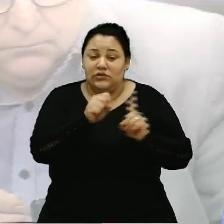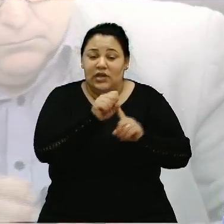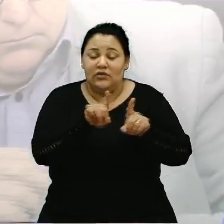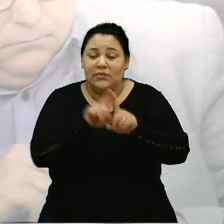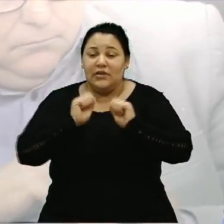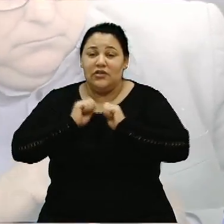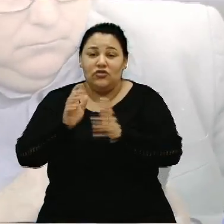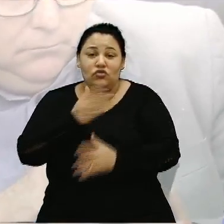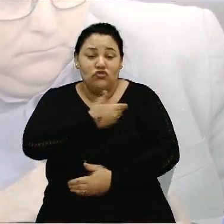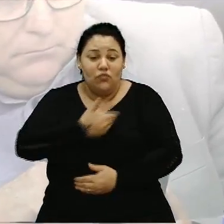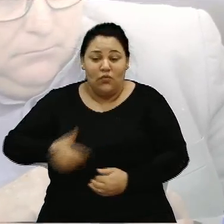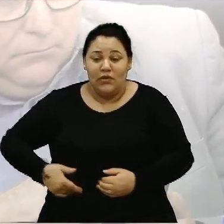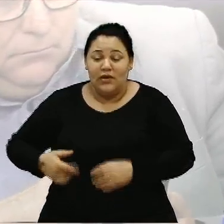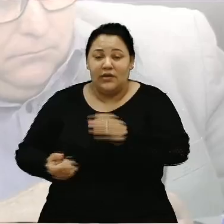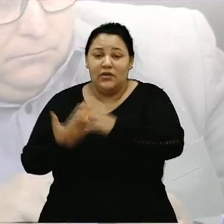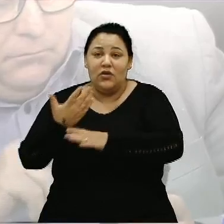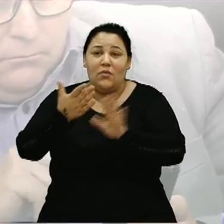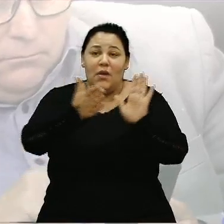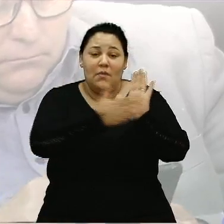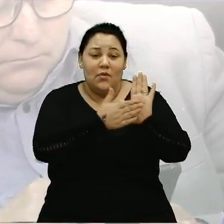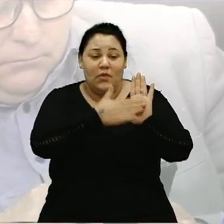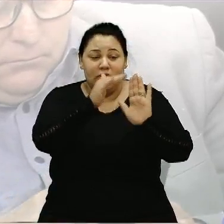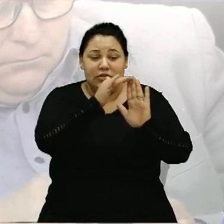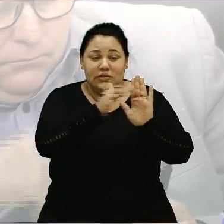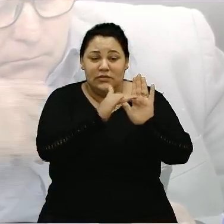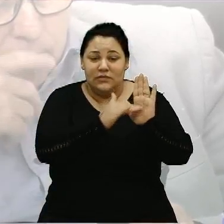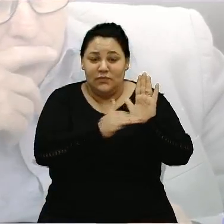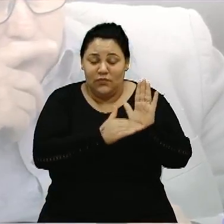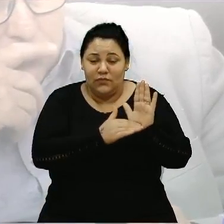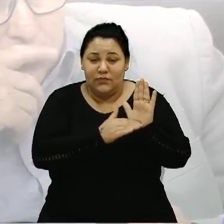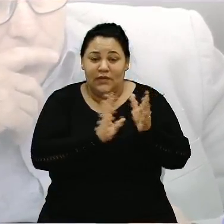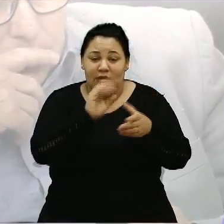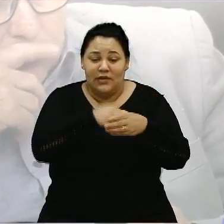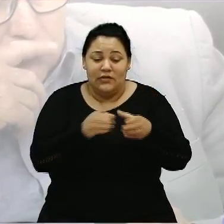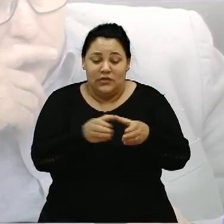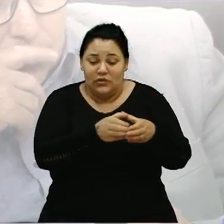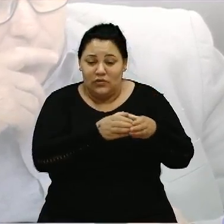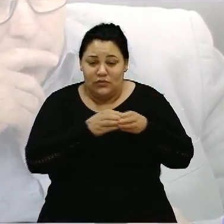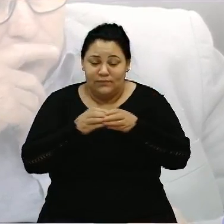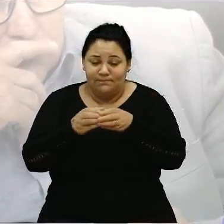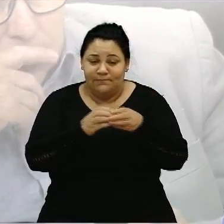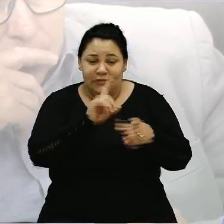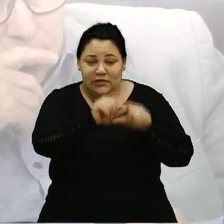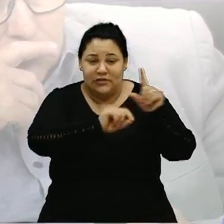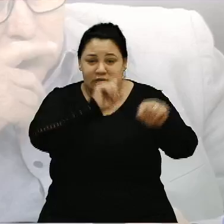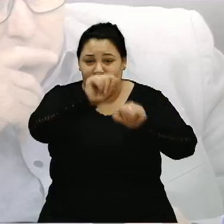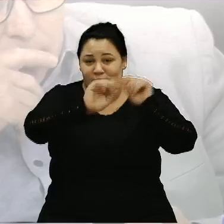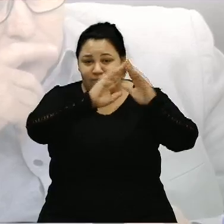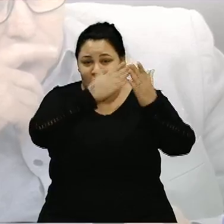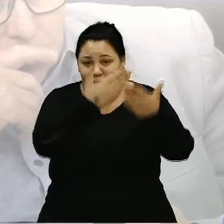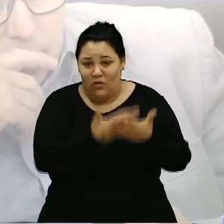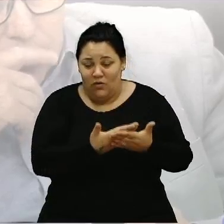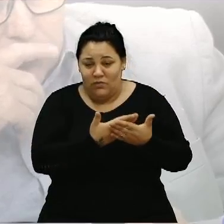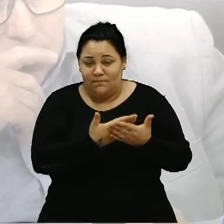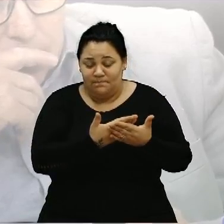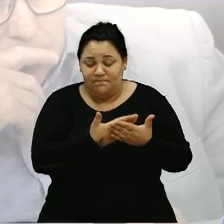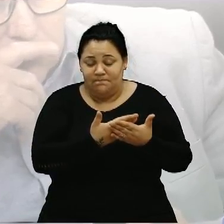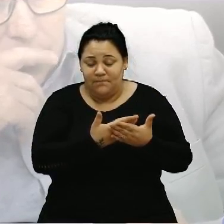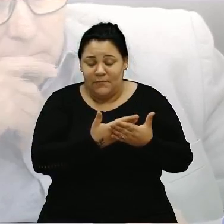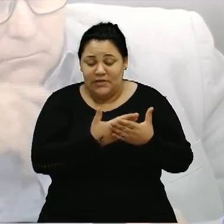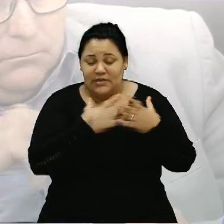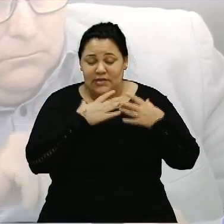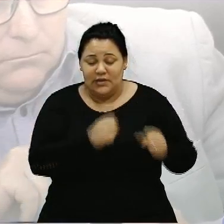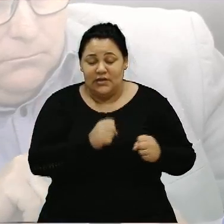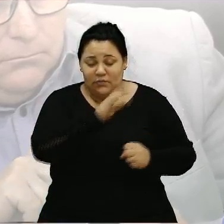pública, propõe o programa de intervenção intersetorial nas escolas previamente selecionadas pela Secretaria Municipal de Educação, com base